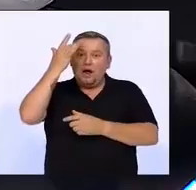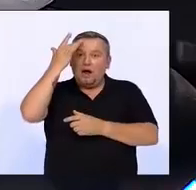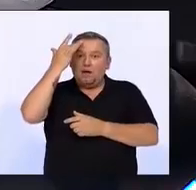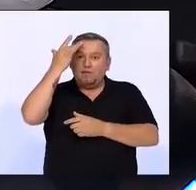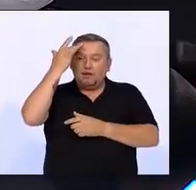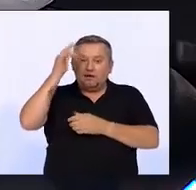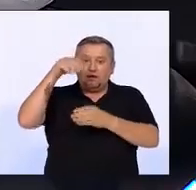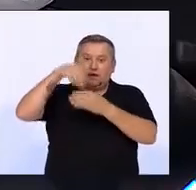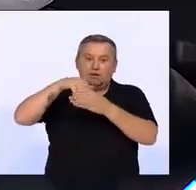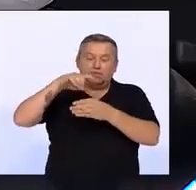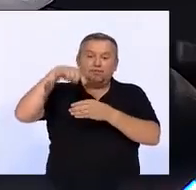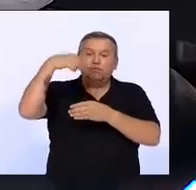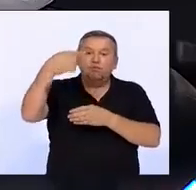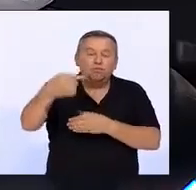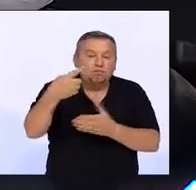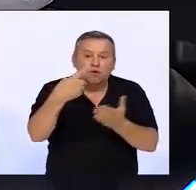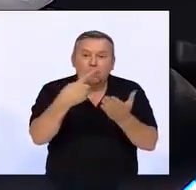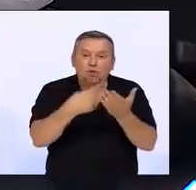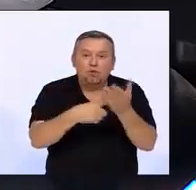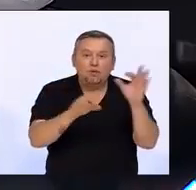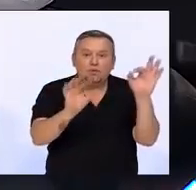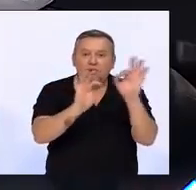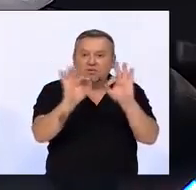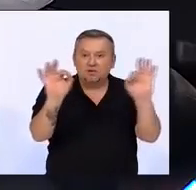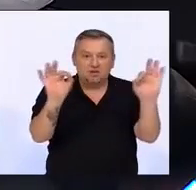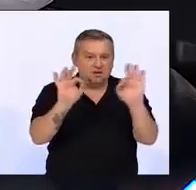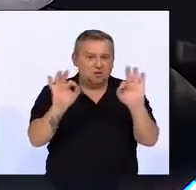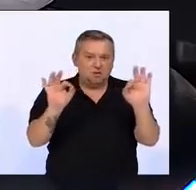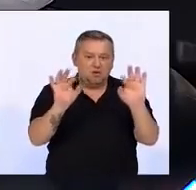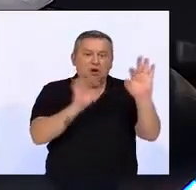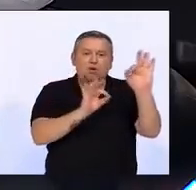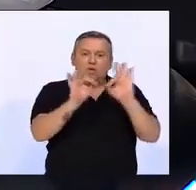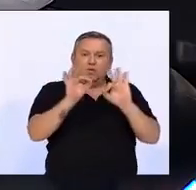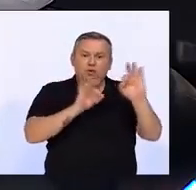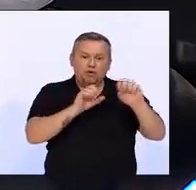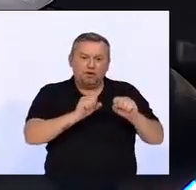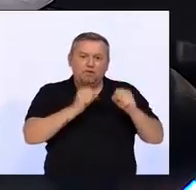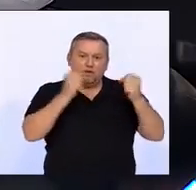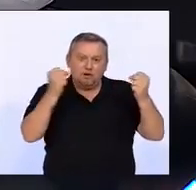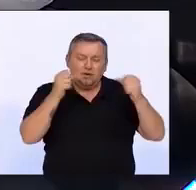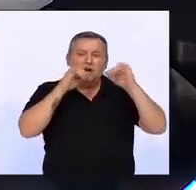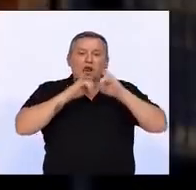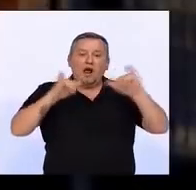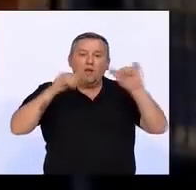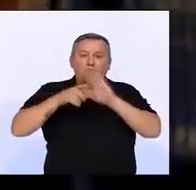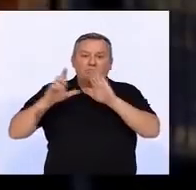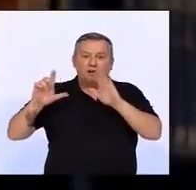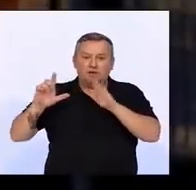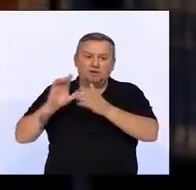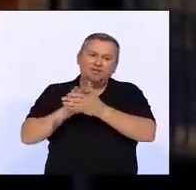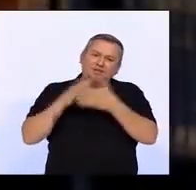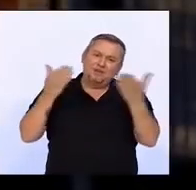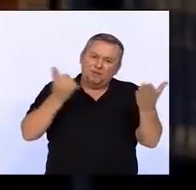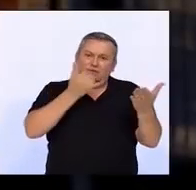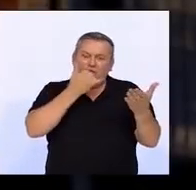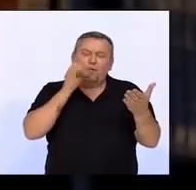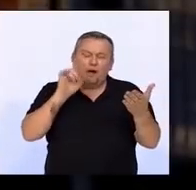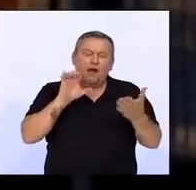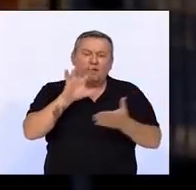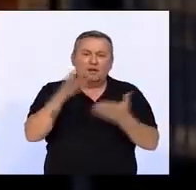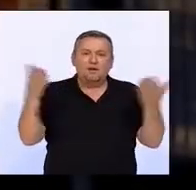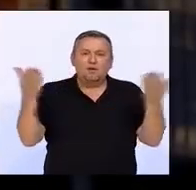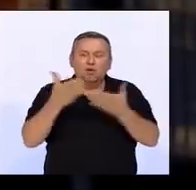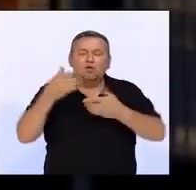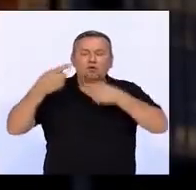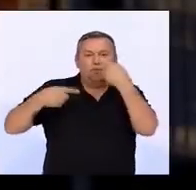tenho compromisso nenhum com essa candidatura e com o projeto que foi defendido na campanha eleitoral. Esse é o sistema partidário que nós temos. Então,